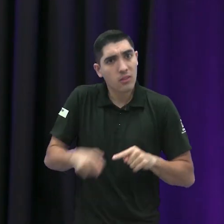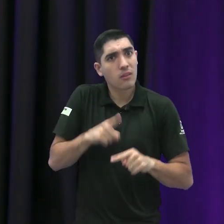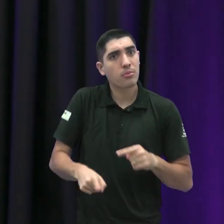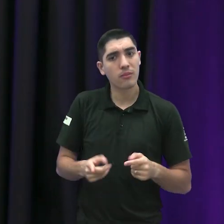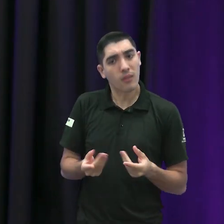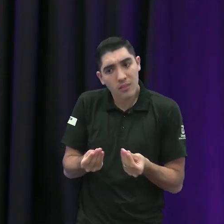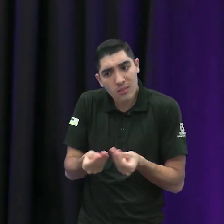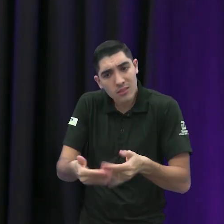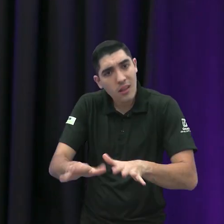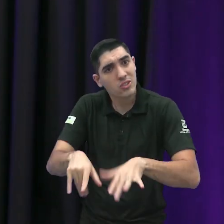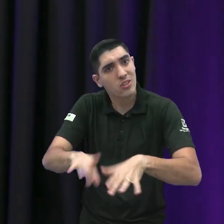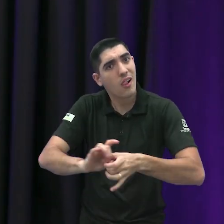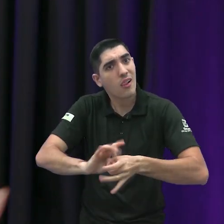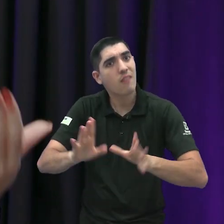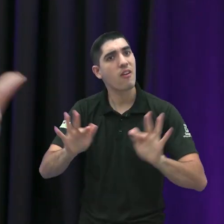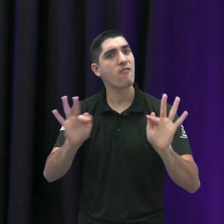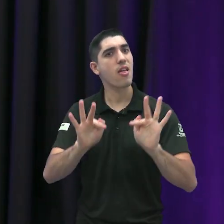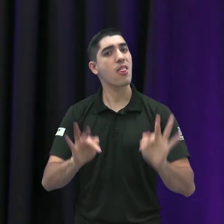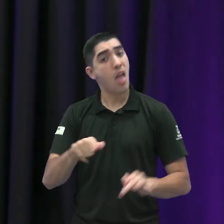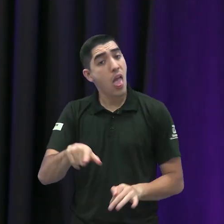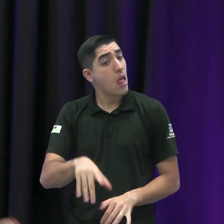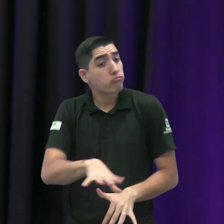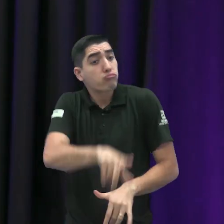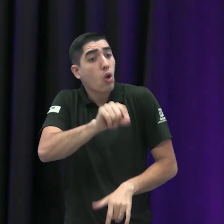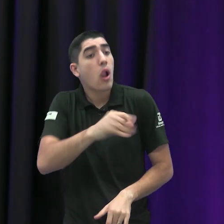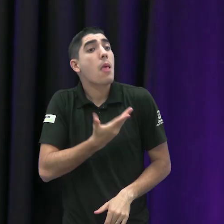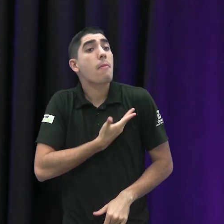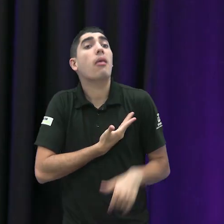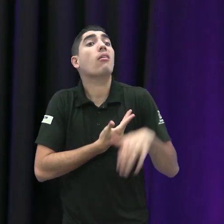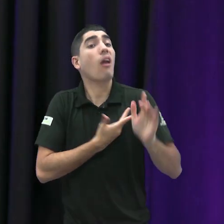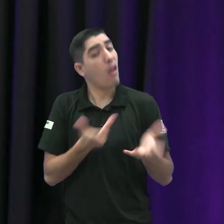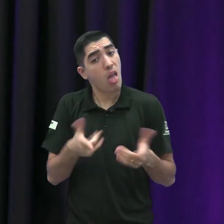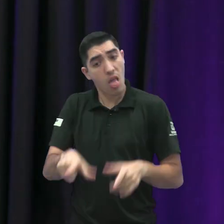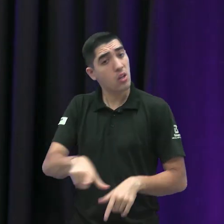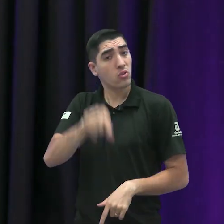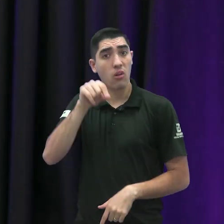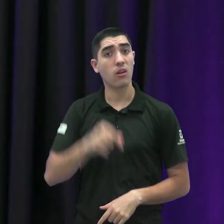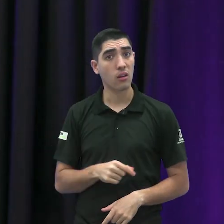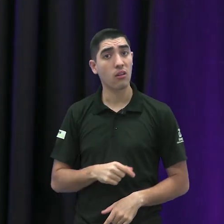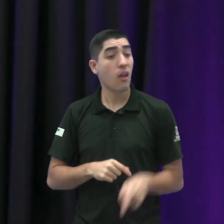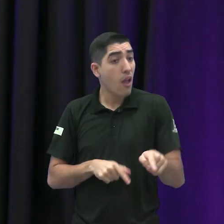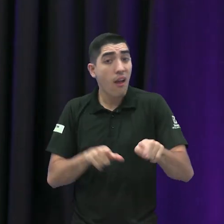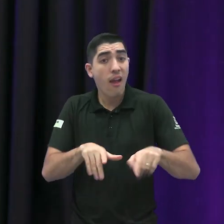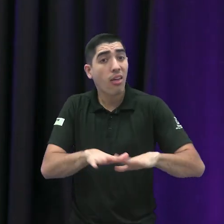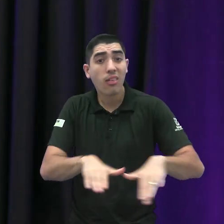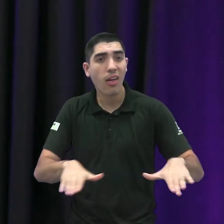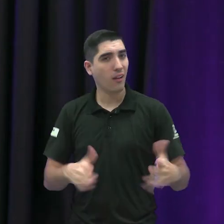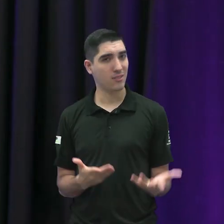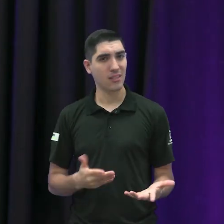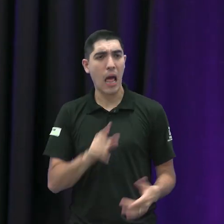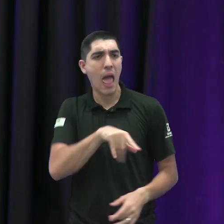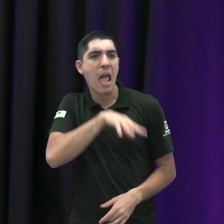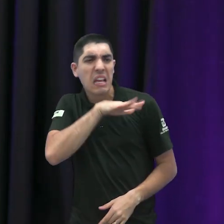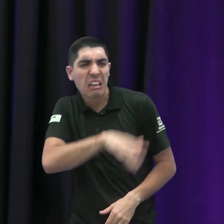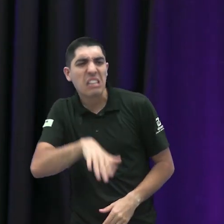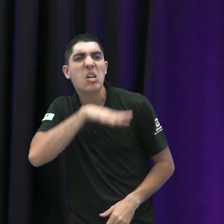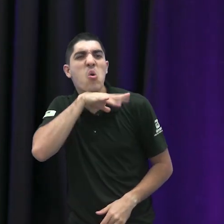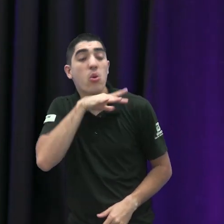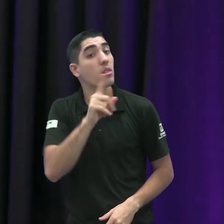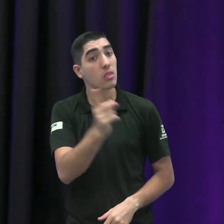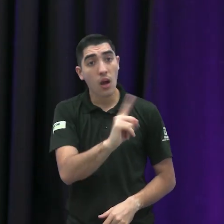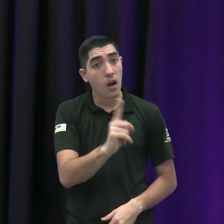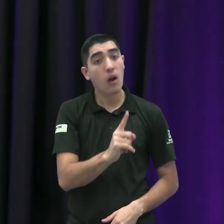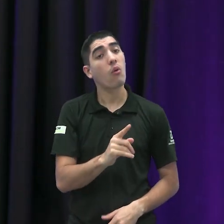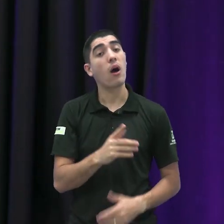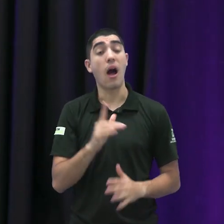ali de ser feliz naquele momento e de escolher a amizade. E a criança não é uma criança ruim, porque é só uma criança. Então, fica